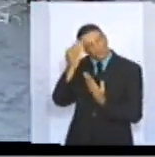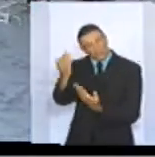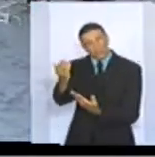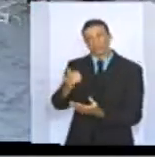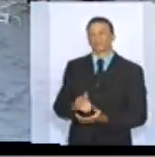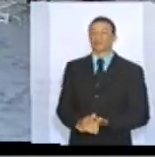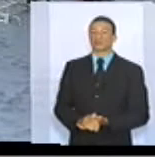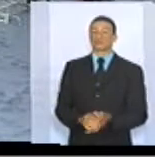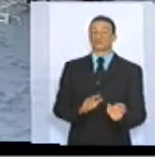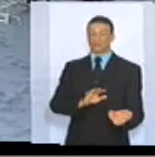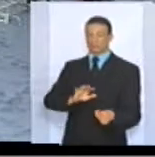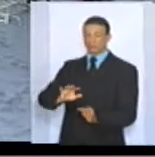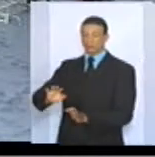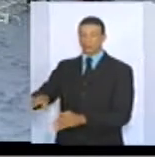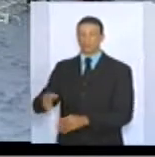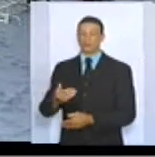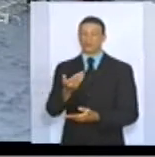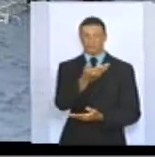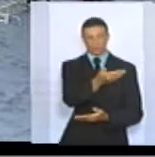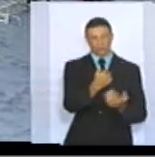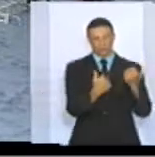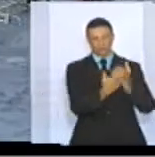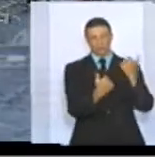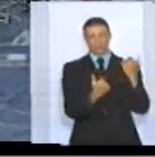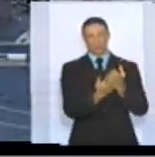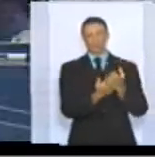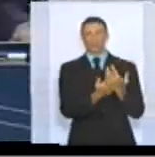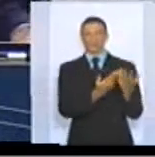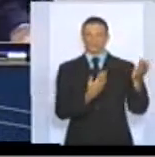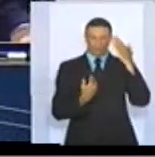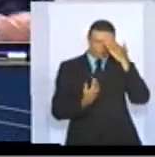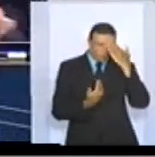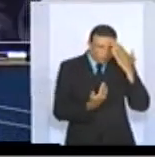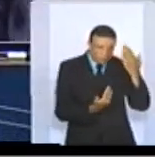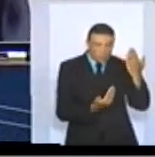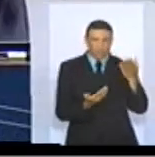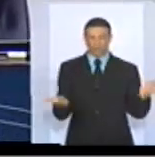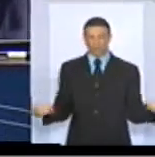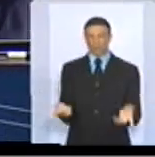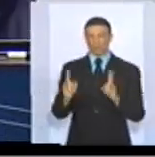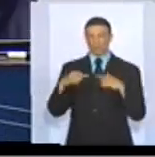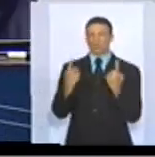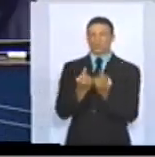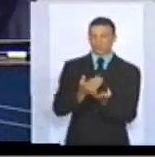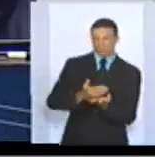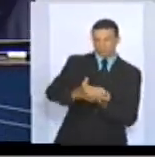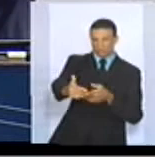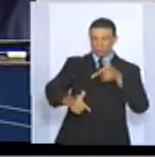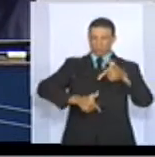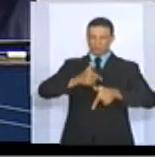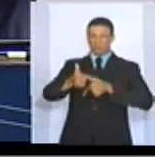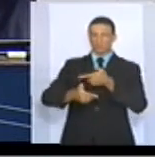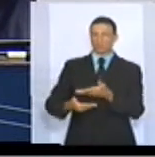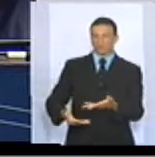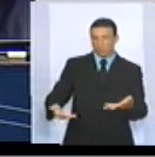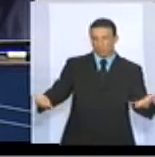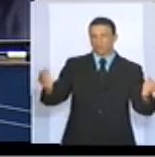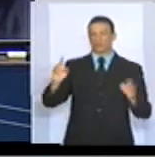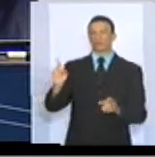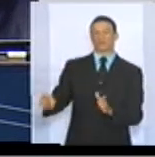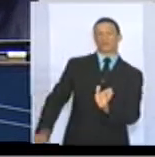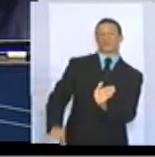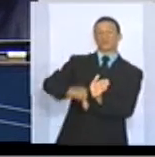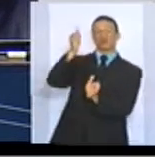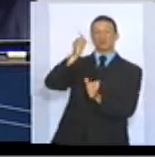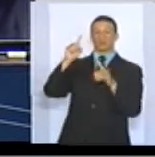Agradecendo as palavras de Sua Excelência, Vice-Procurador-Geral da República, eu declaro aberto os trabalhos deste primeiro dia de